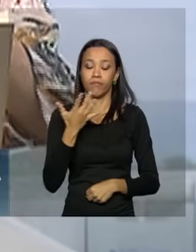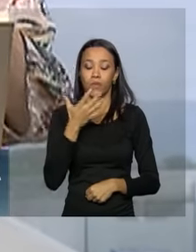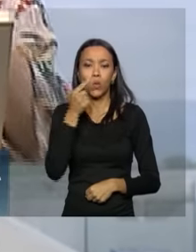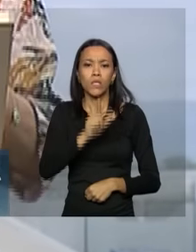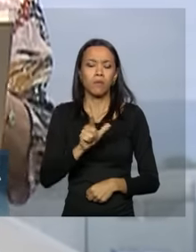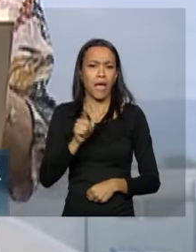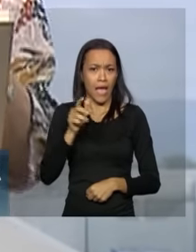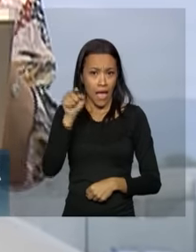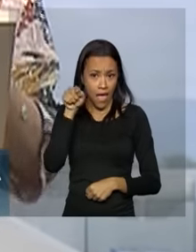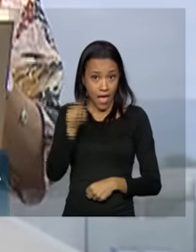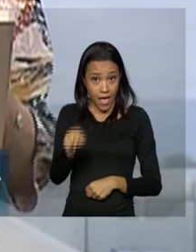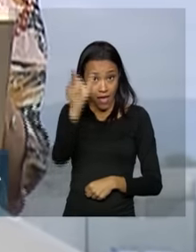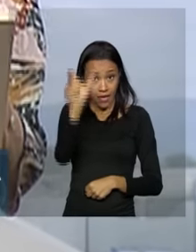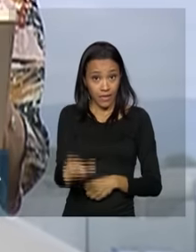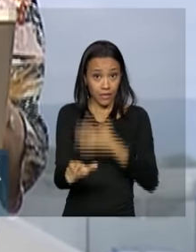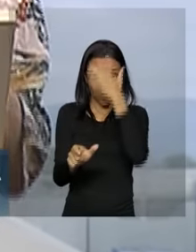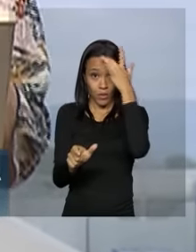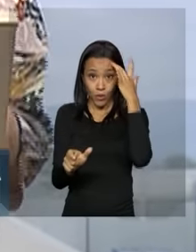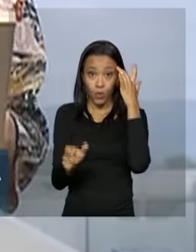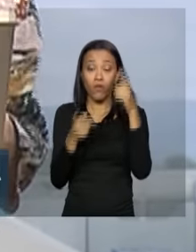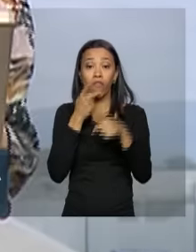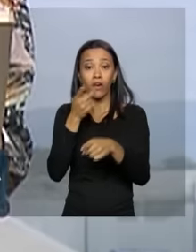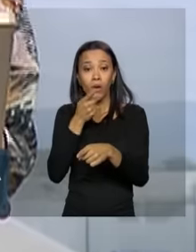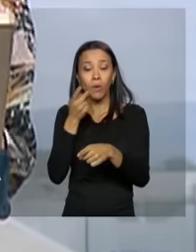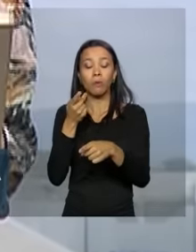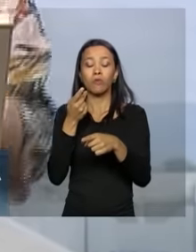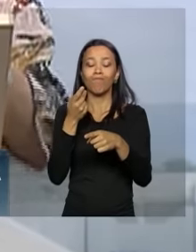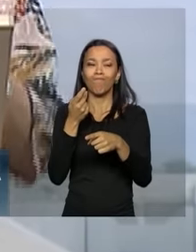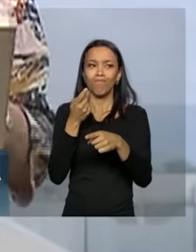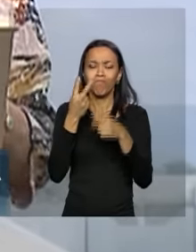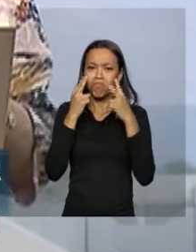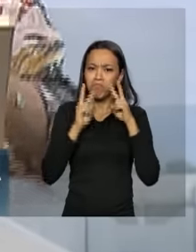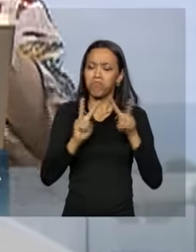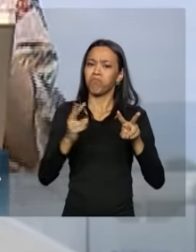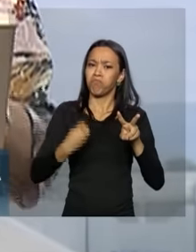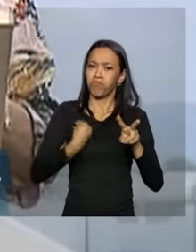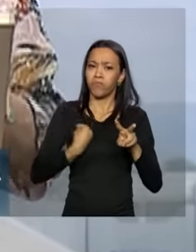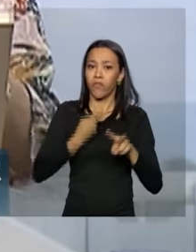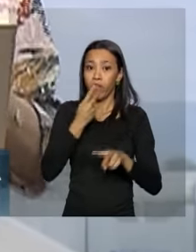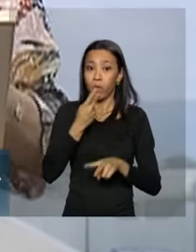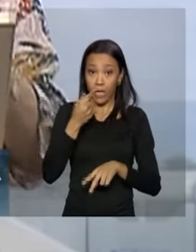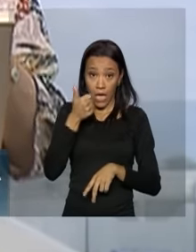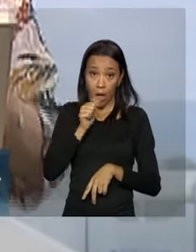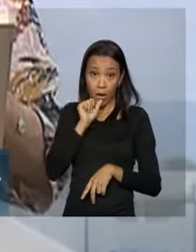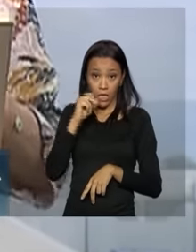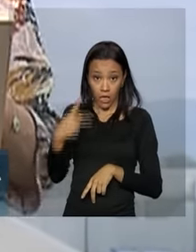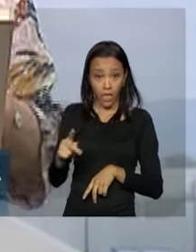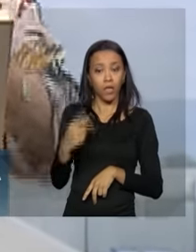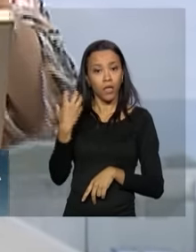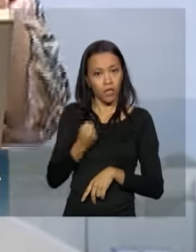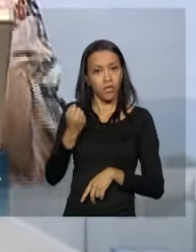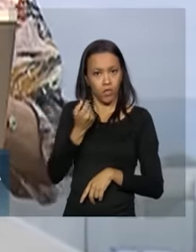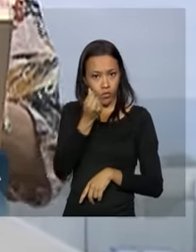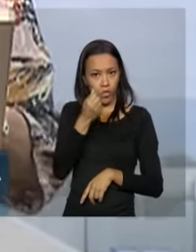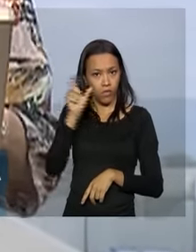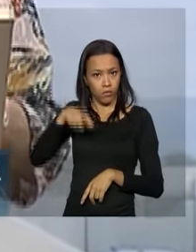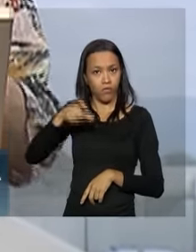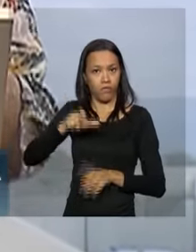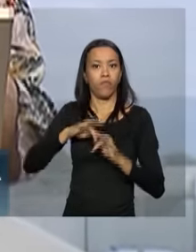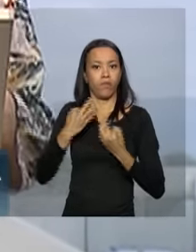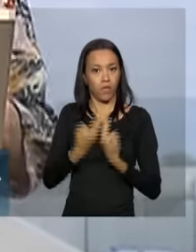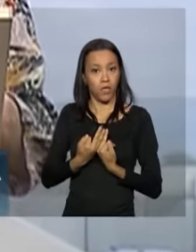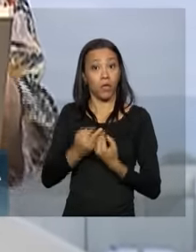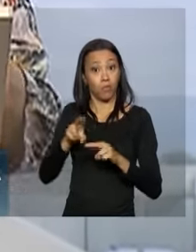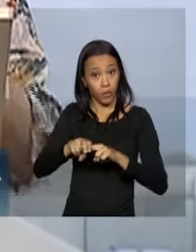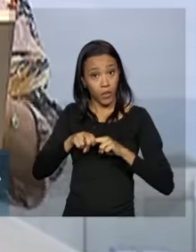fez um depoimento comovente. Disse que a mãe recebia Bolsa Família e que, por isso,